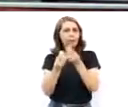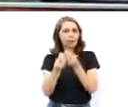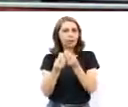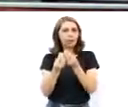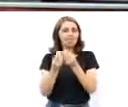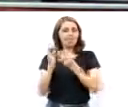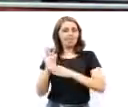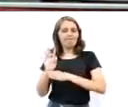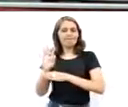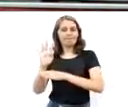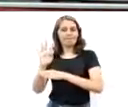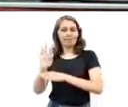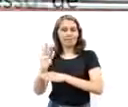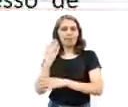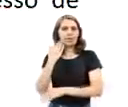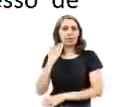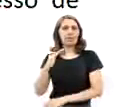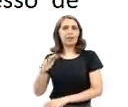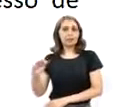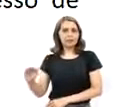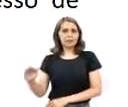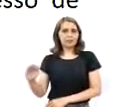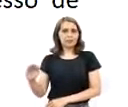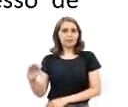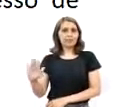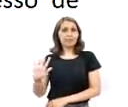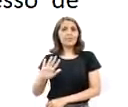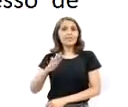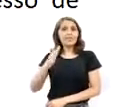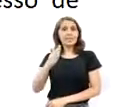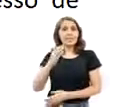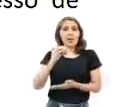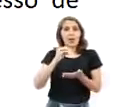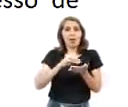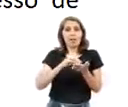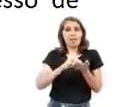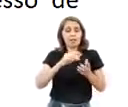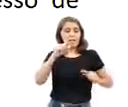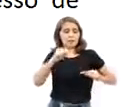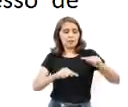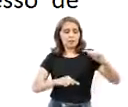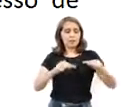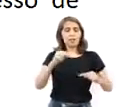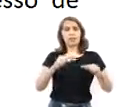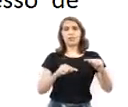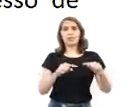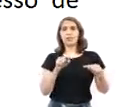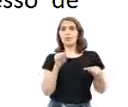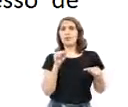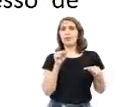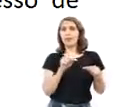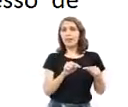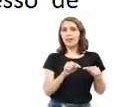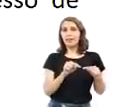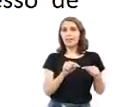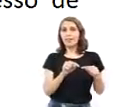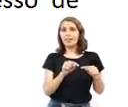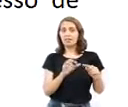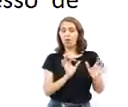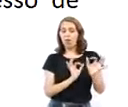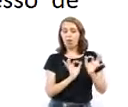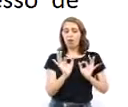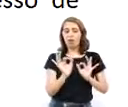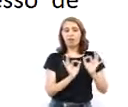nossos alunos? A falta do acesso aos recursos necessários para o acompanhamento das aulas remotas,